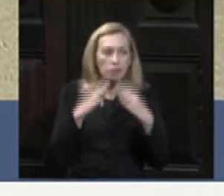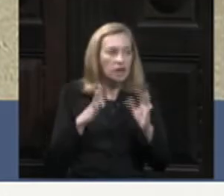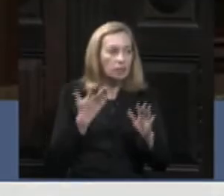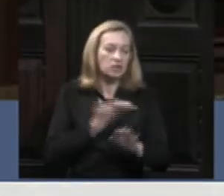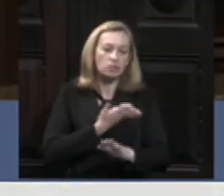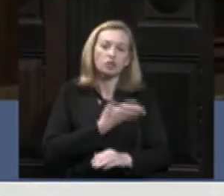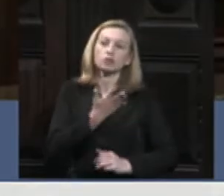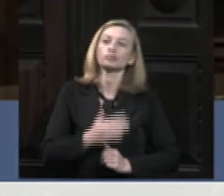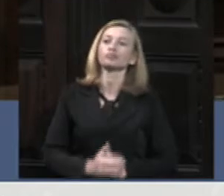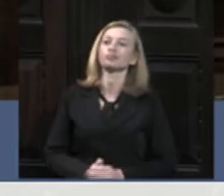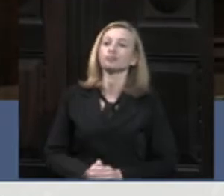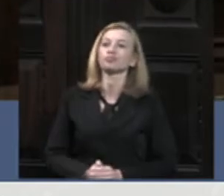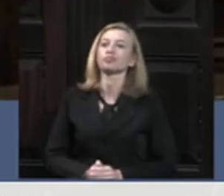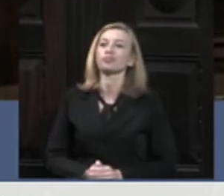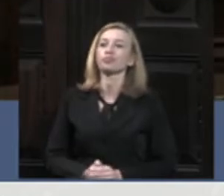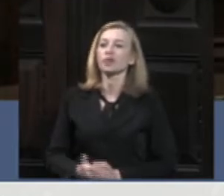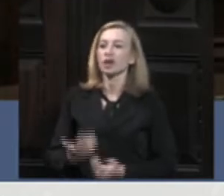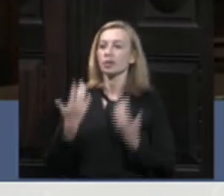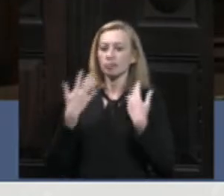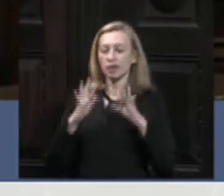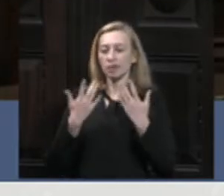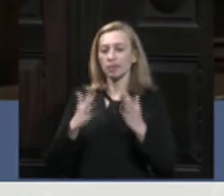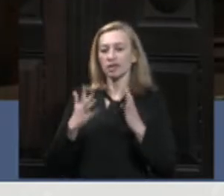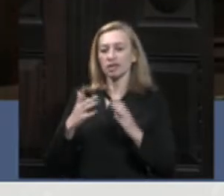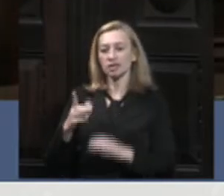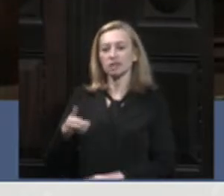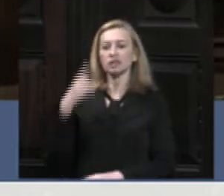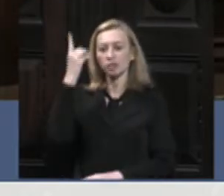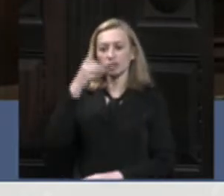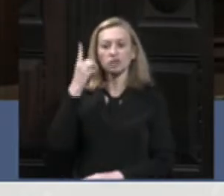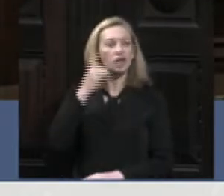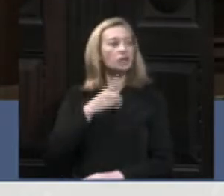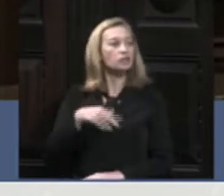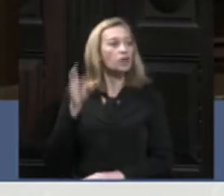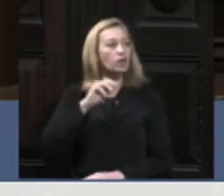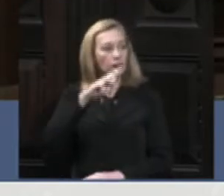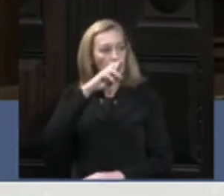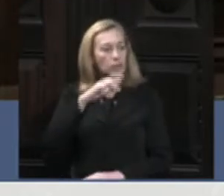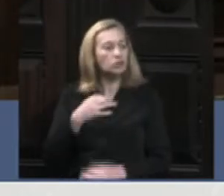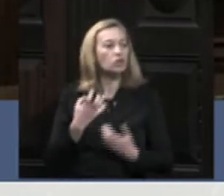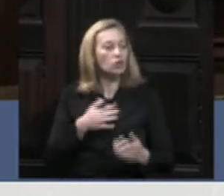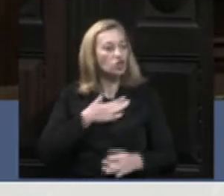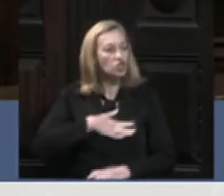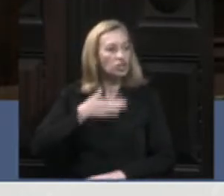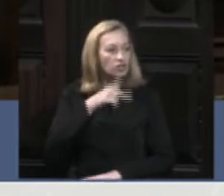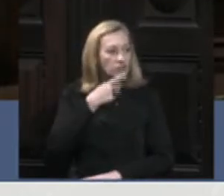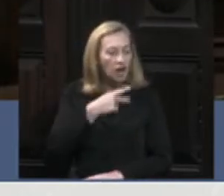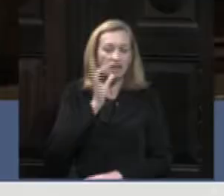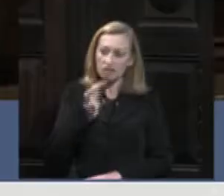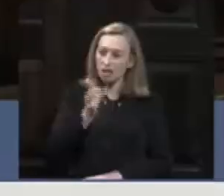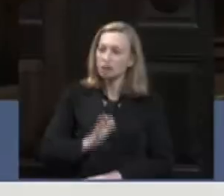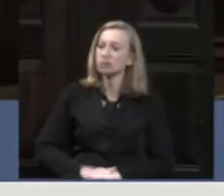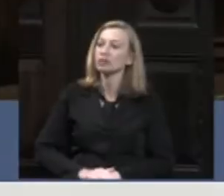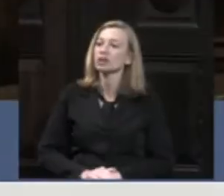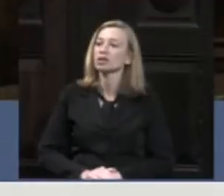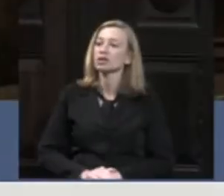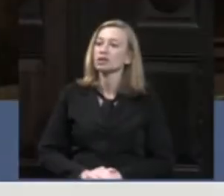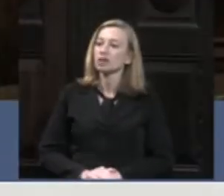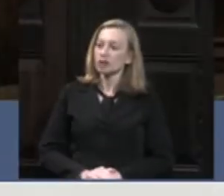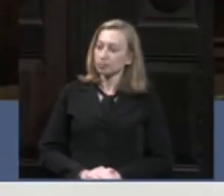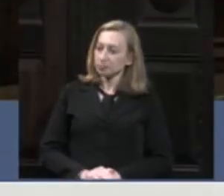Vossa Excelência. Parabéns, deputado. Concordo com Vossa Excelência, eu já estou terminando, mas eu gostaria de dizer exatamente isso, deputado Nivaldo